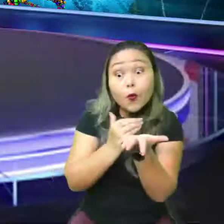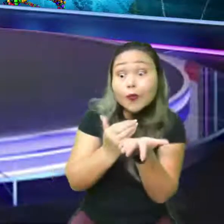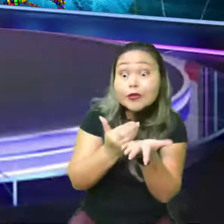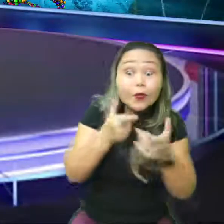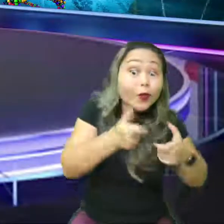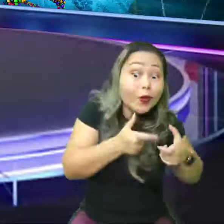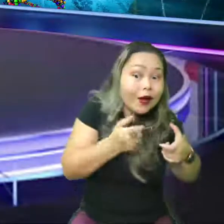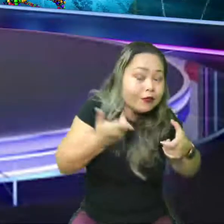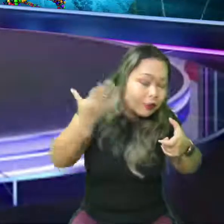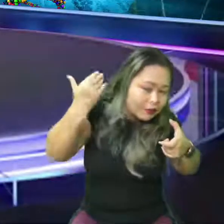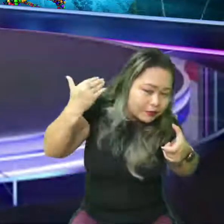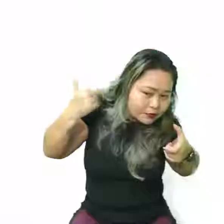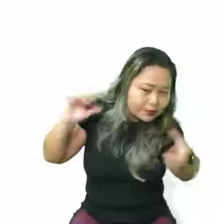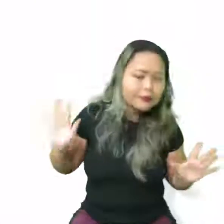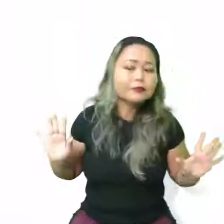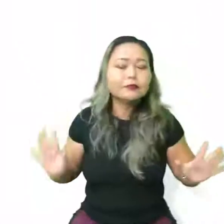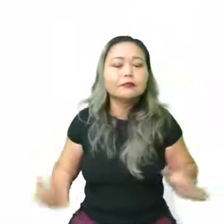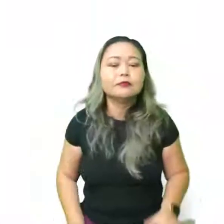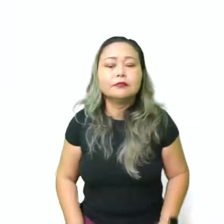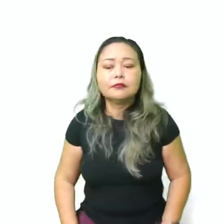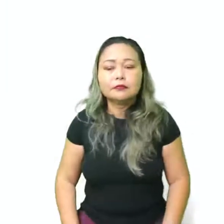lugar, correto? Então, vamos lá.